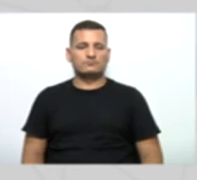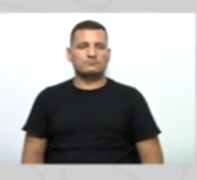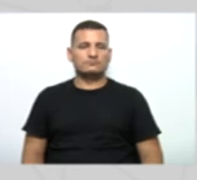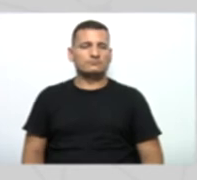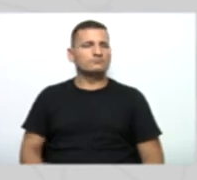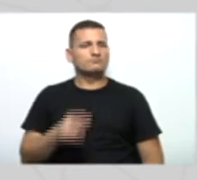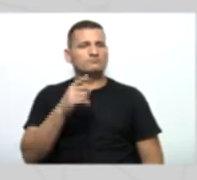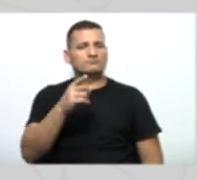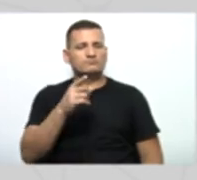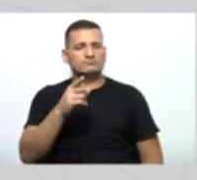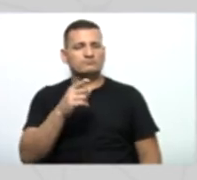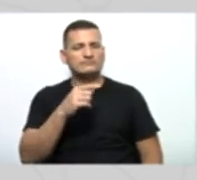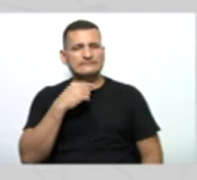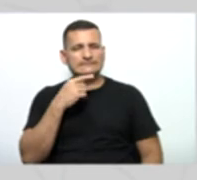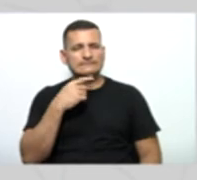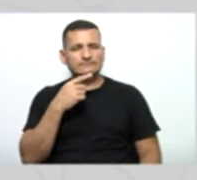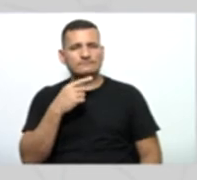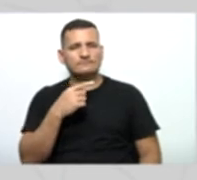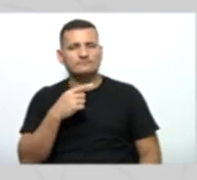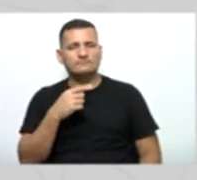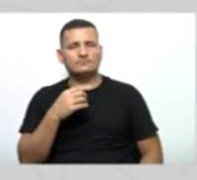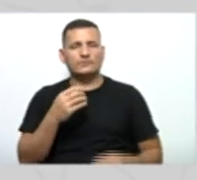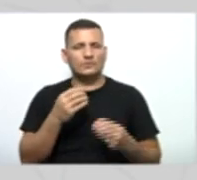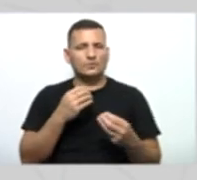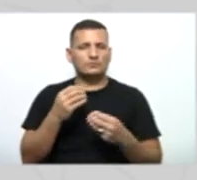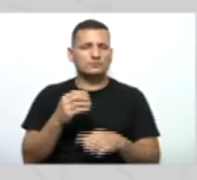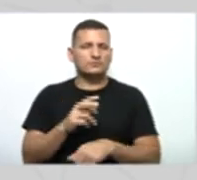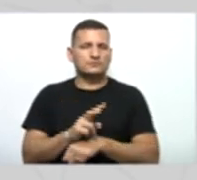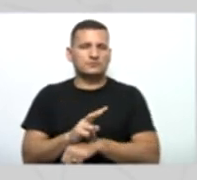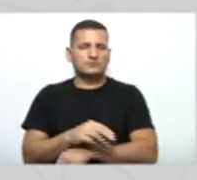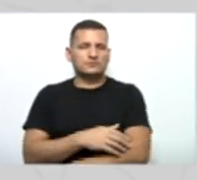se questionando a questão da segurança